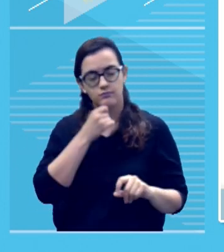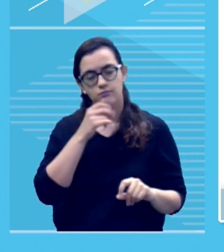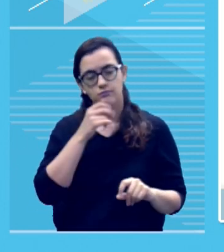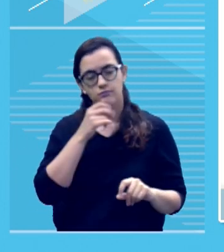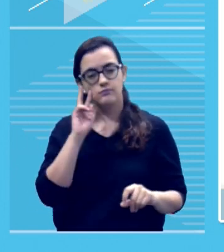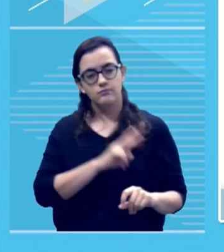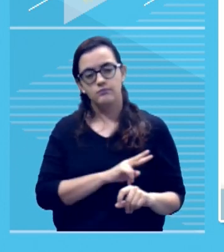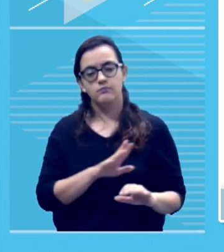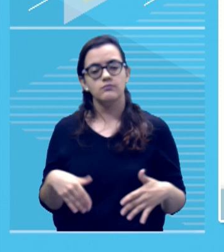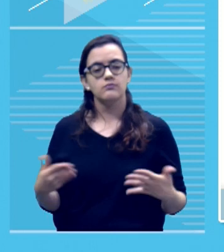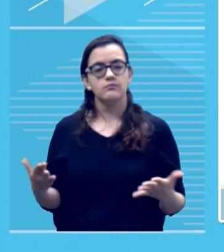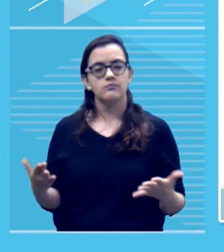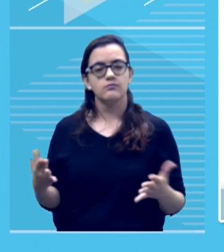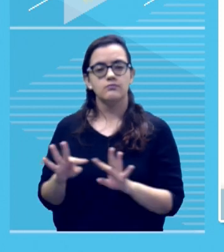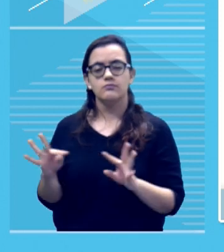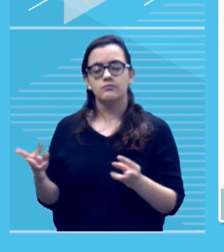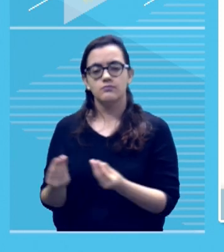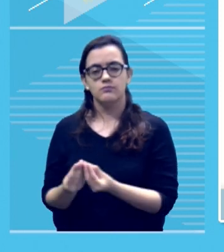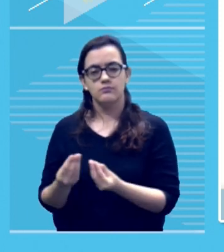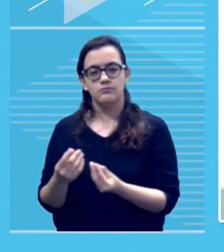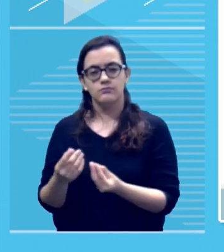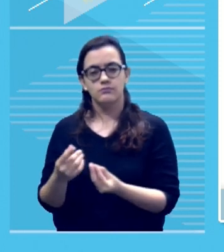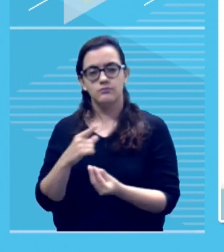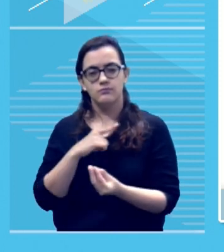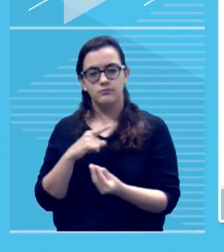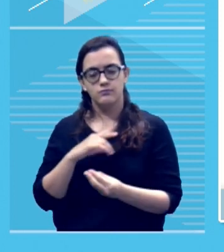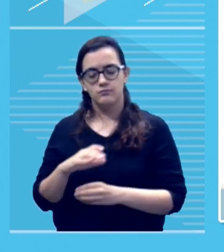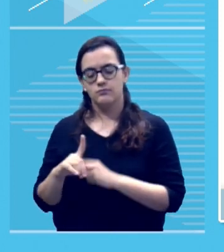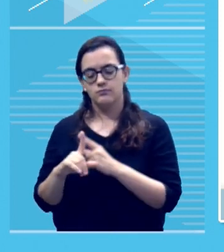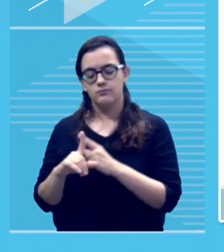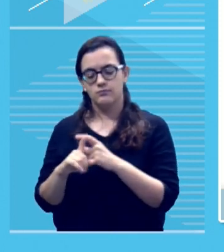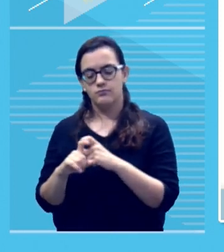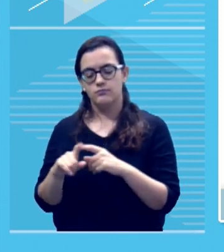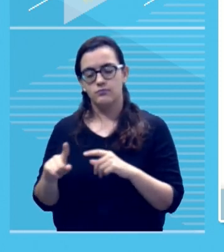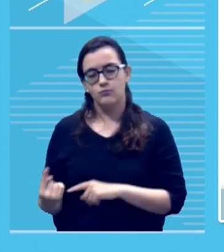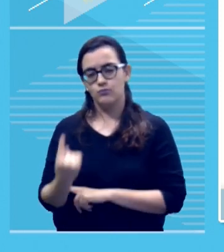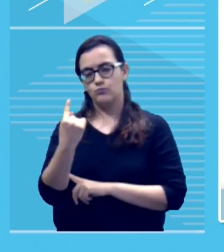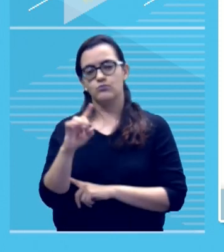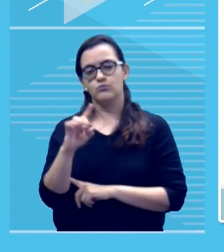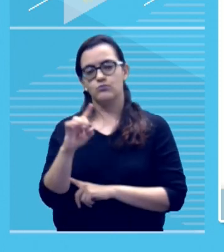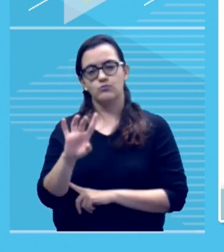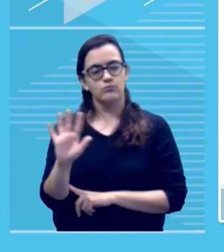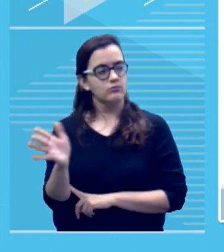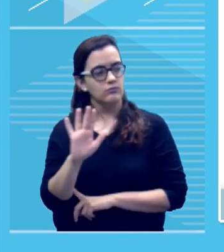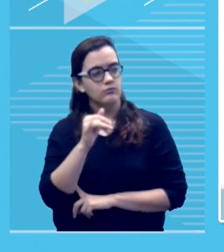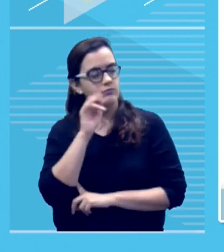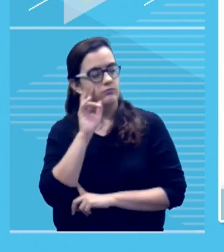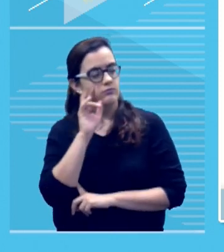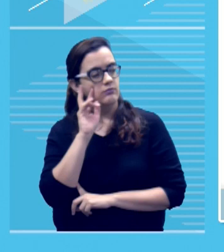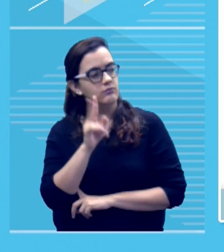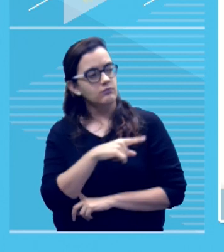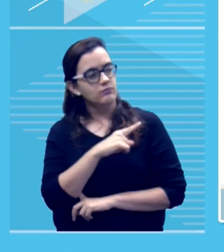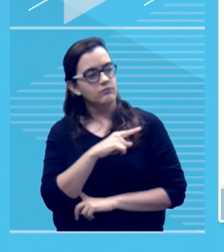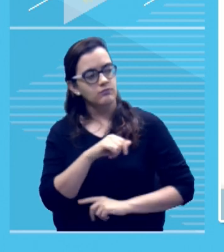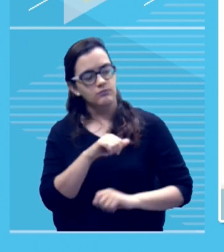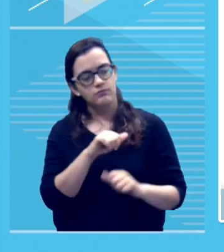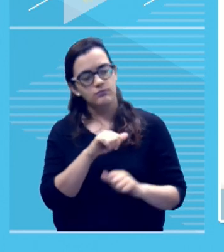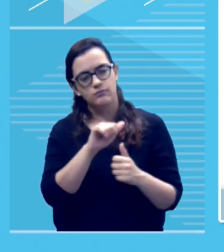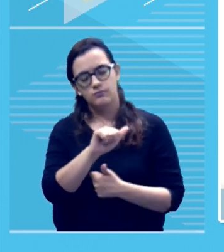que apresenta carbono assimétrico é a letra D, pessoal. A única que apresenta carbono